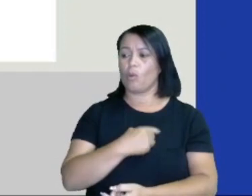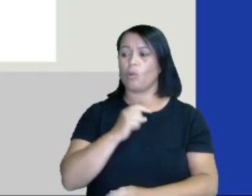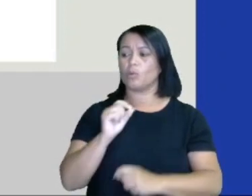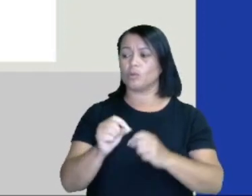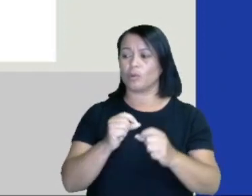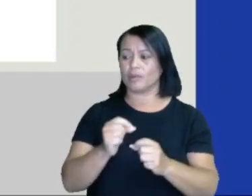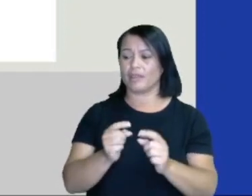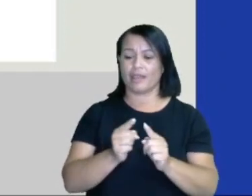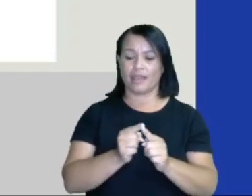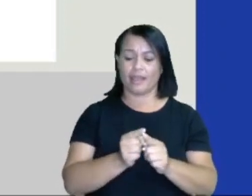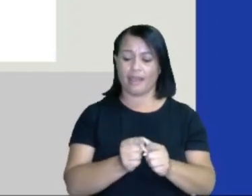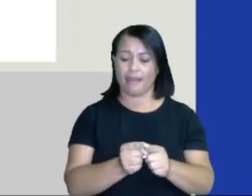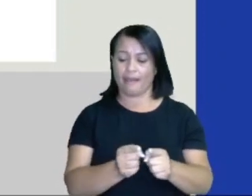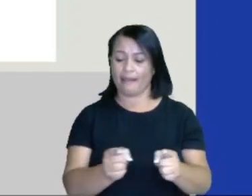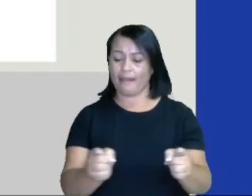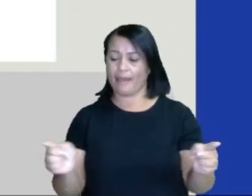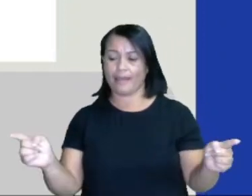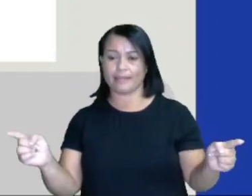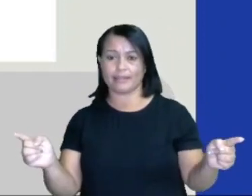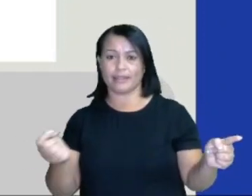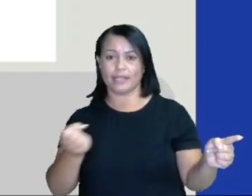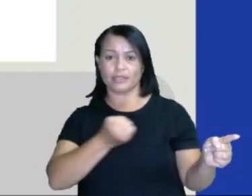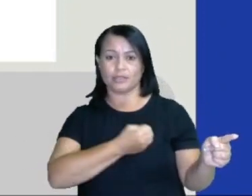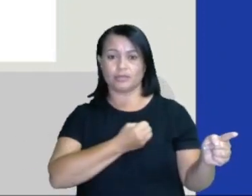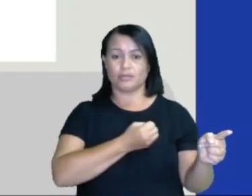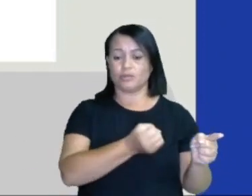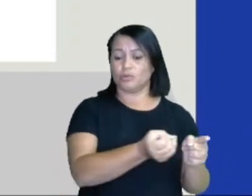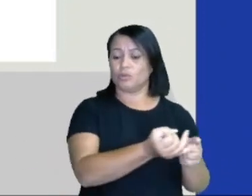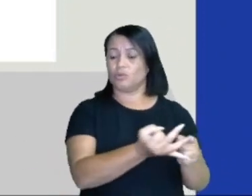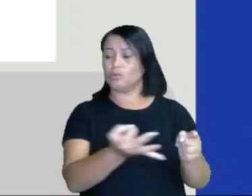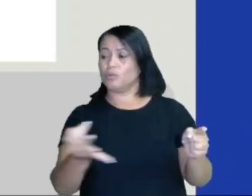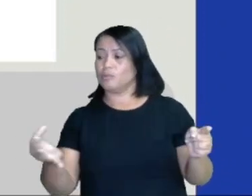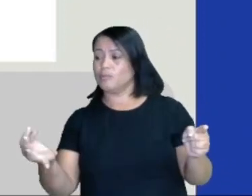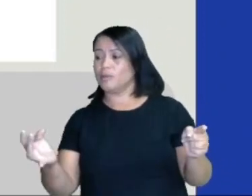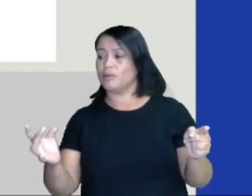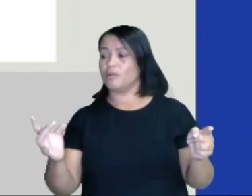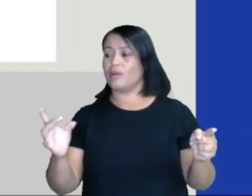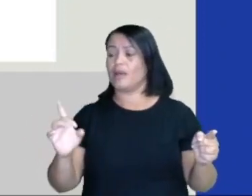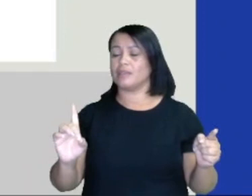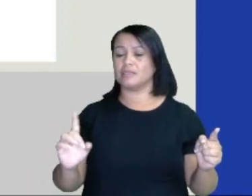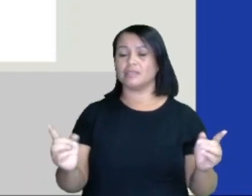numérica. Então, a distância entre